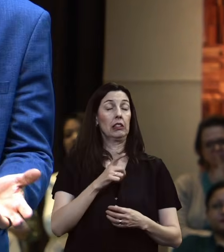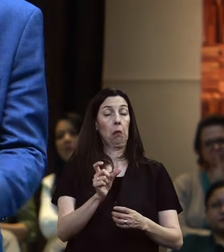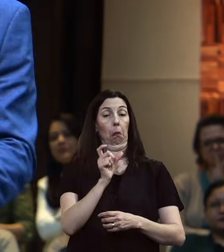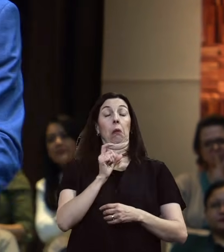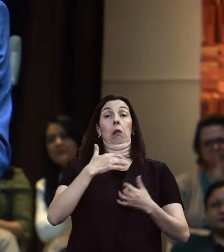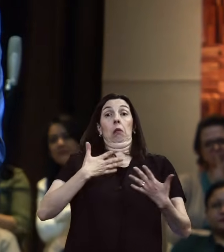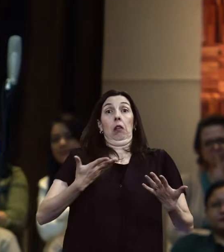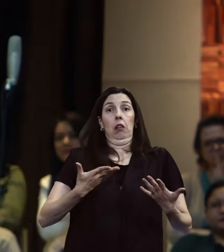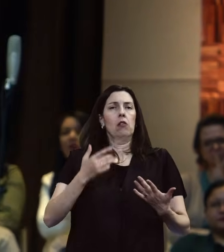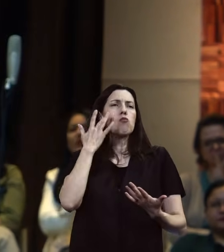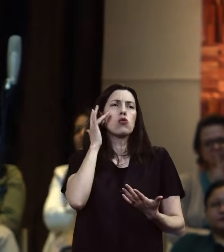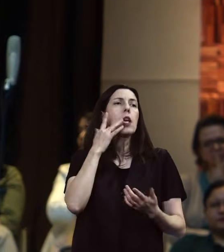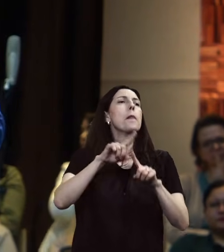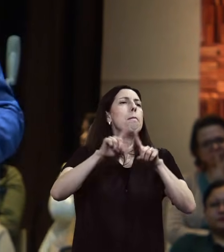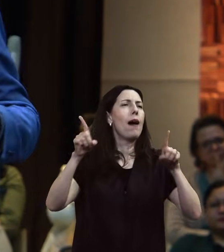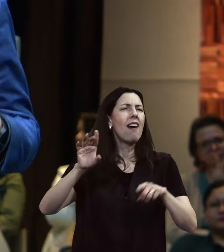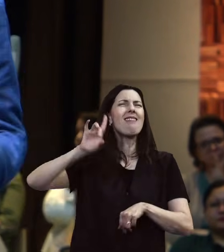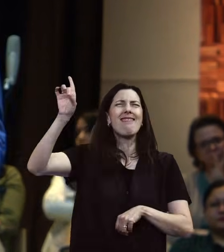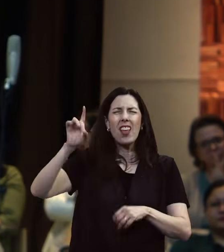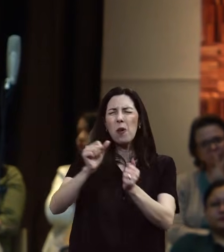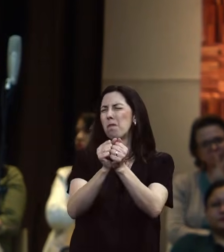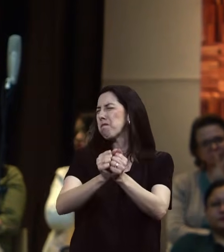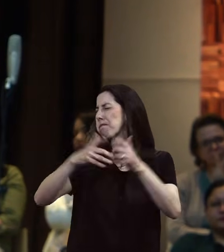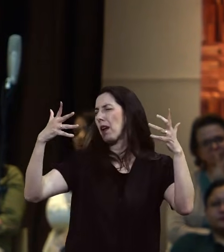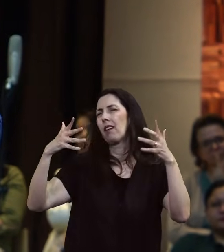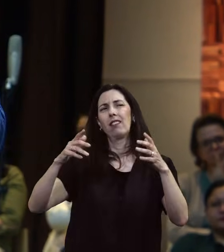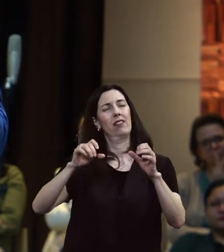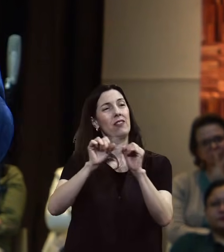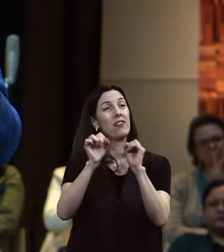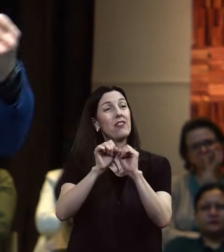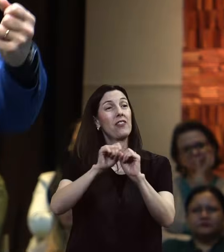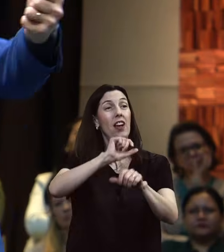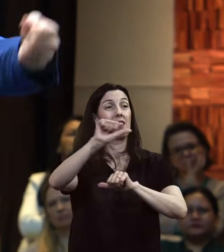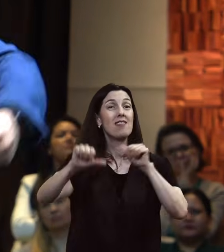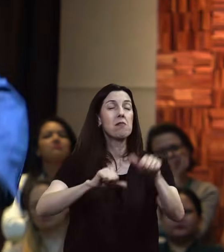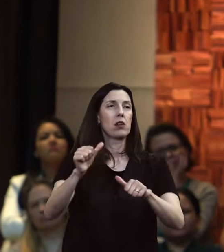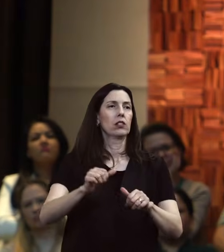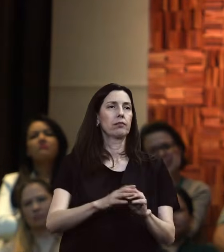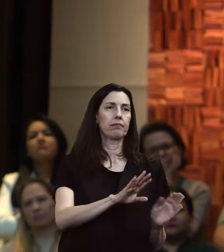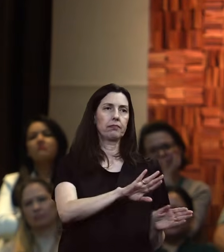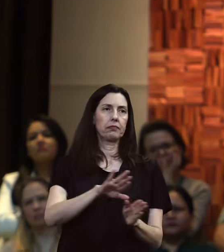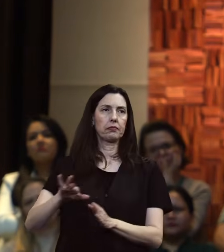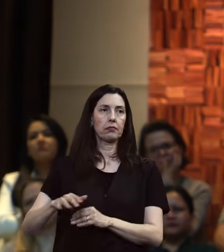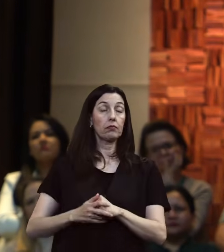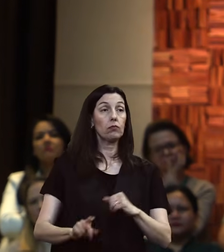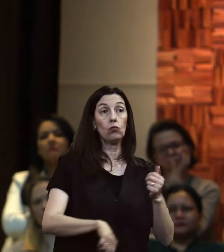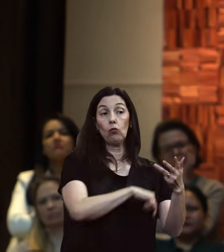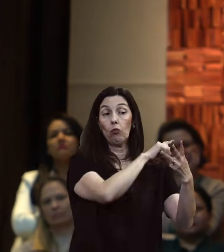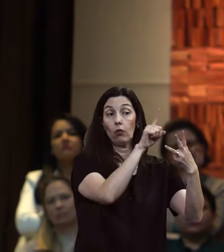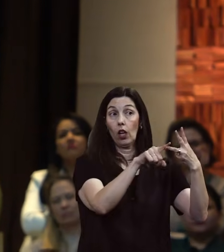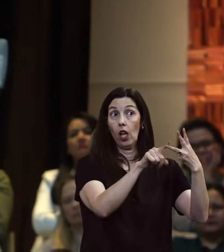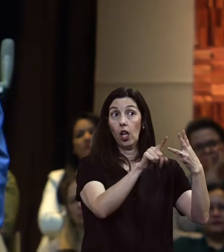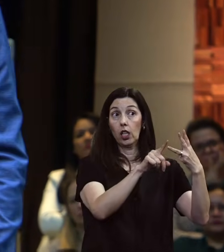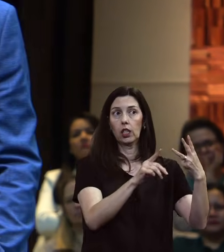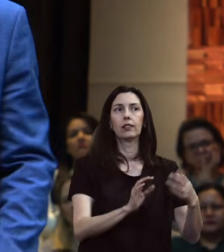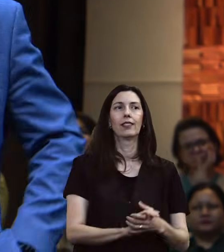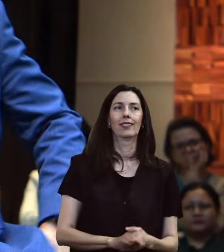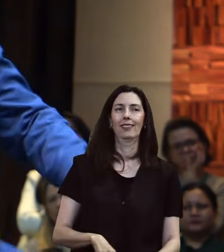a Bíblia fala que agora o inimigo começa um processo de ridicularização.